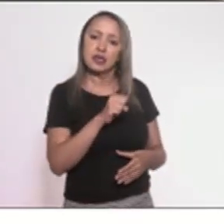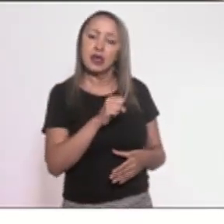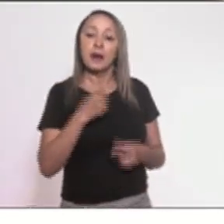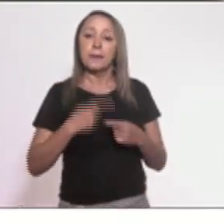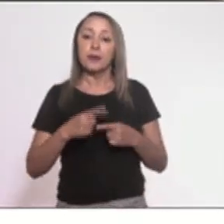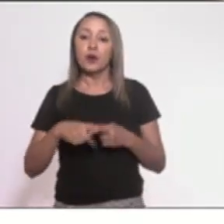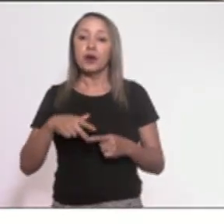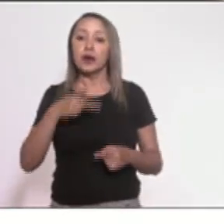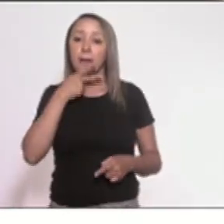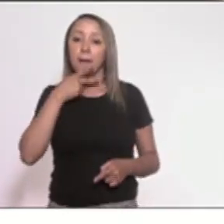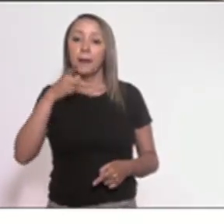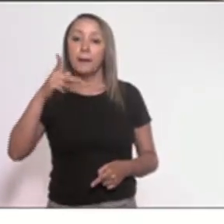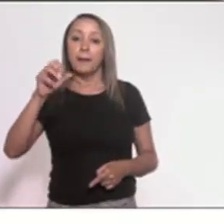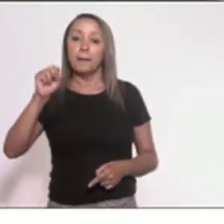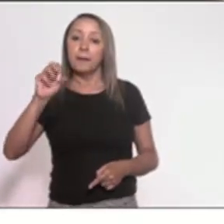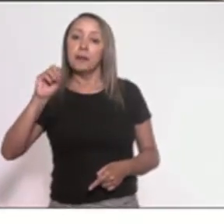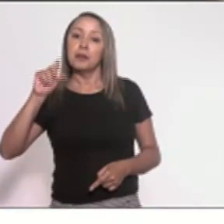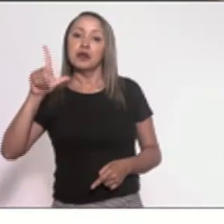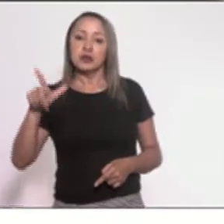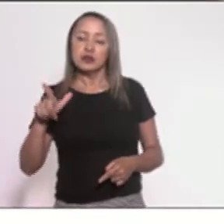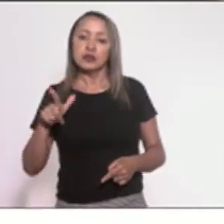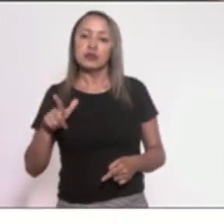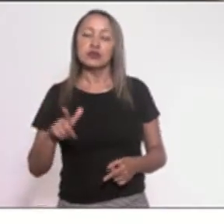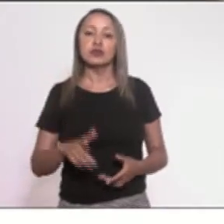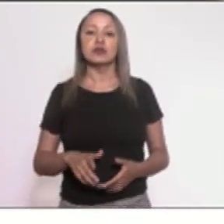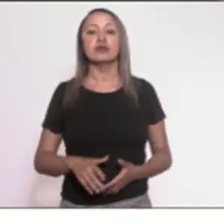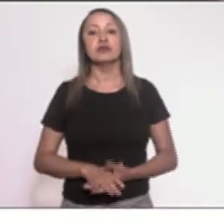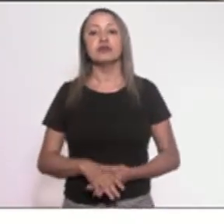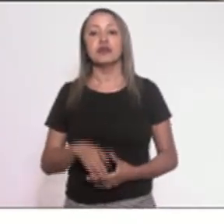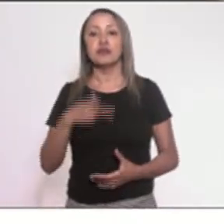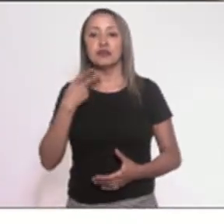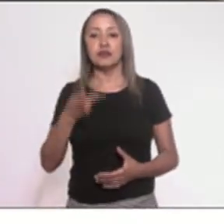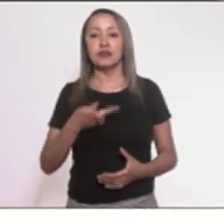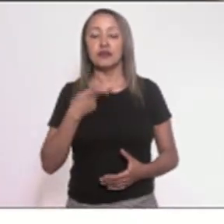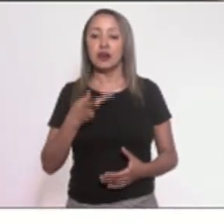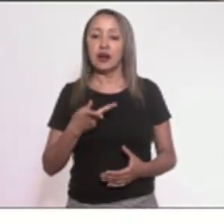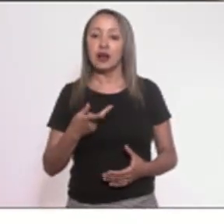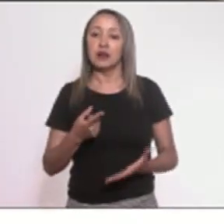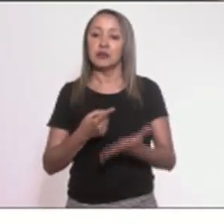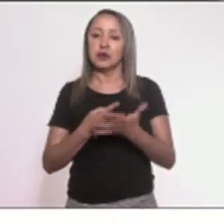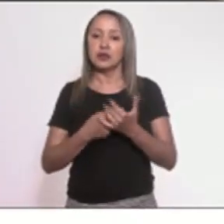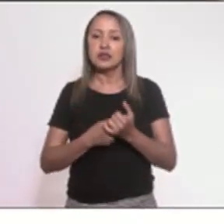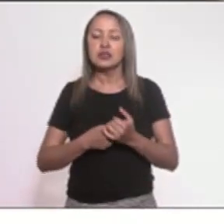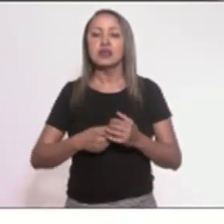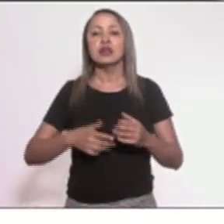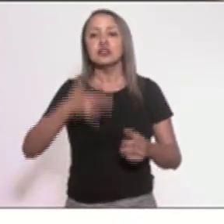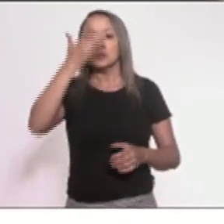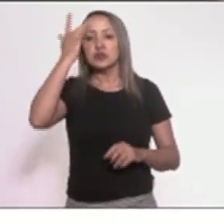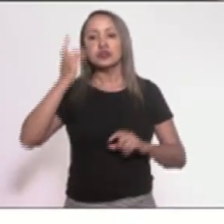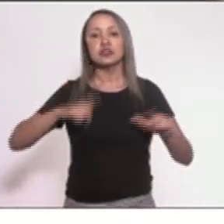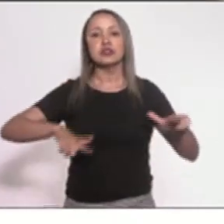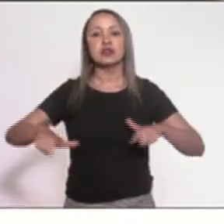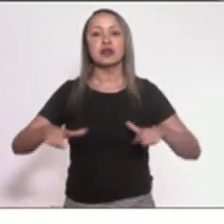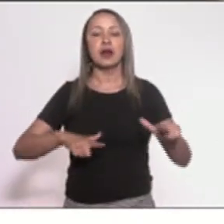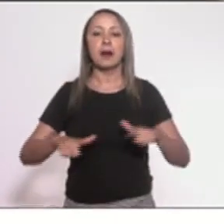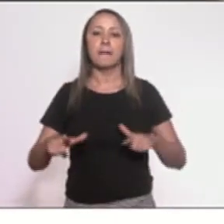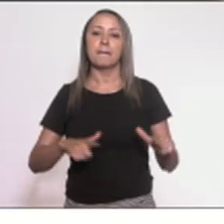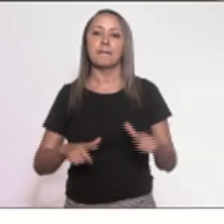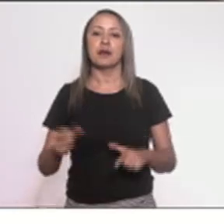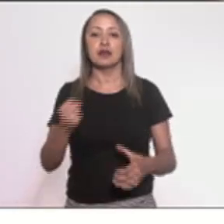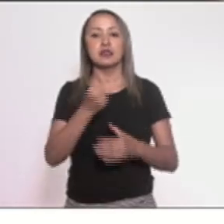o PSOL defende, sim, que os trabalhadores da segurança pública possam ter a